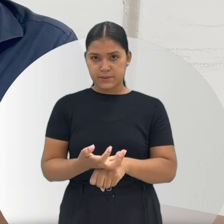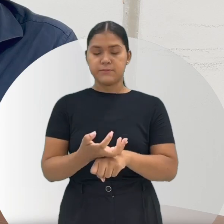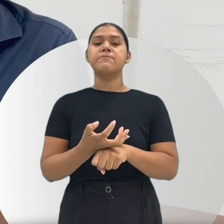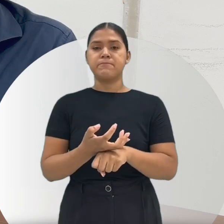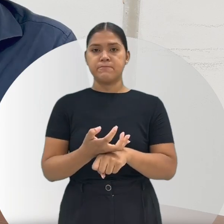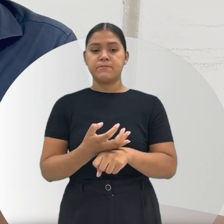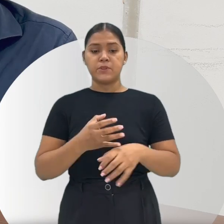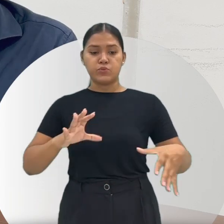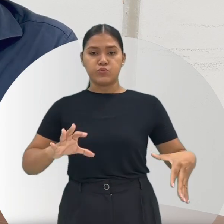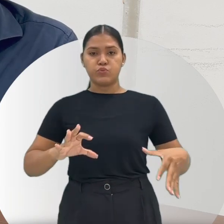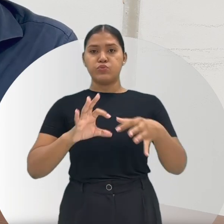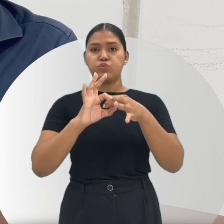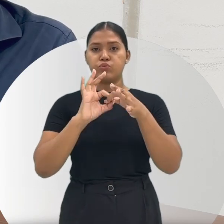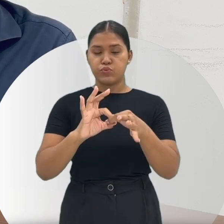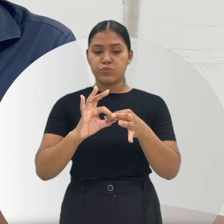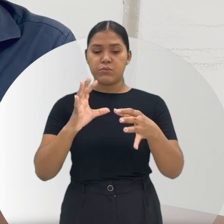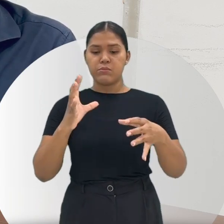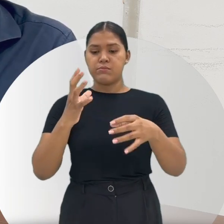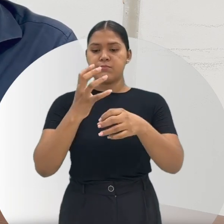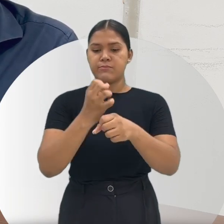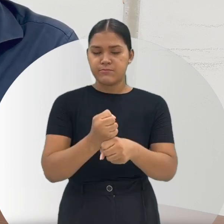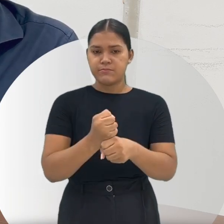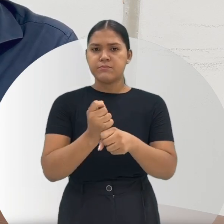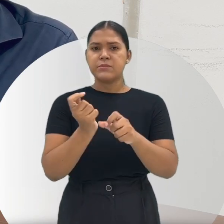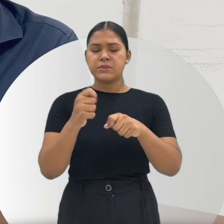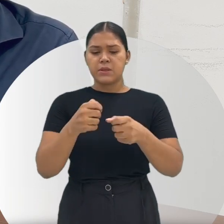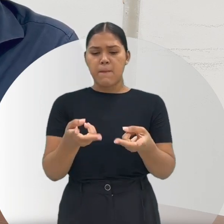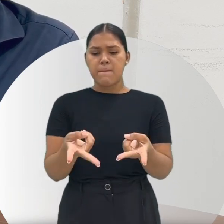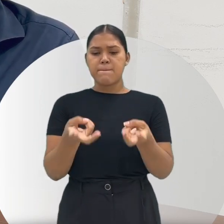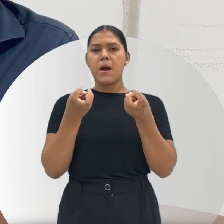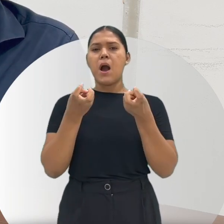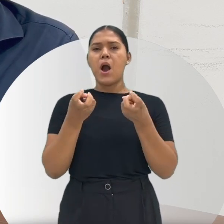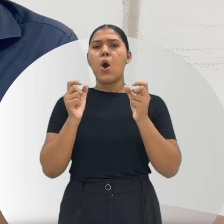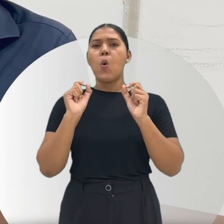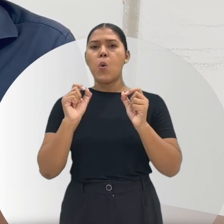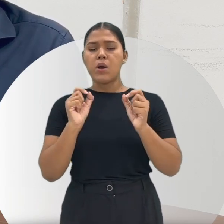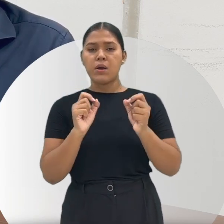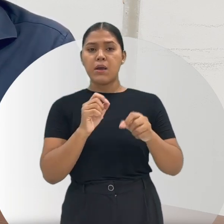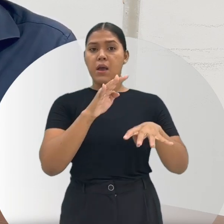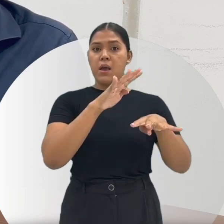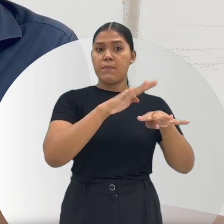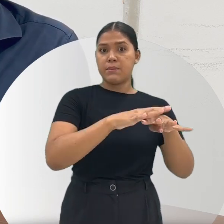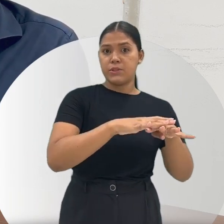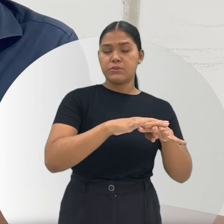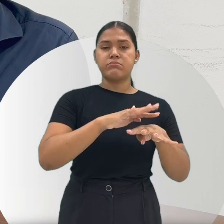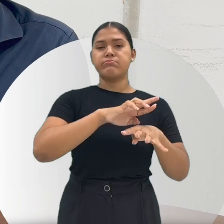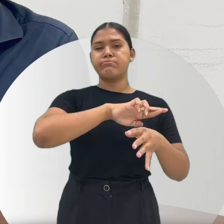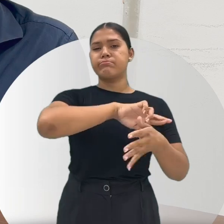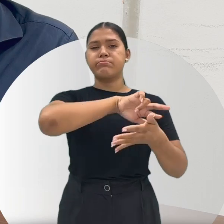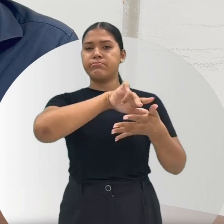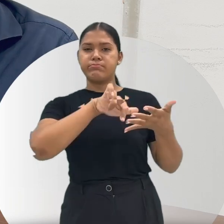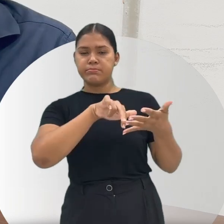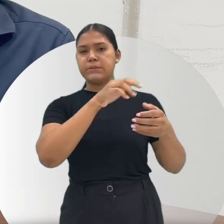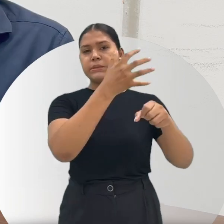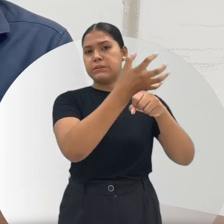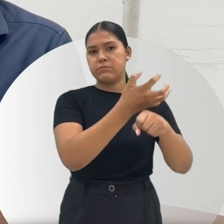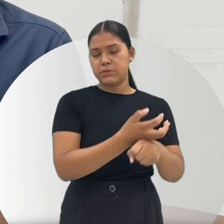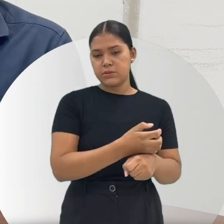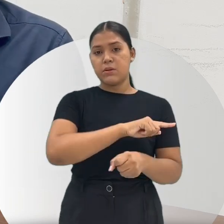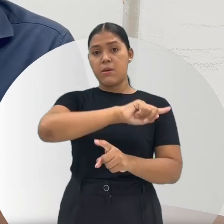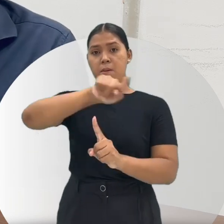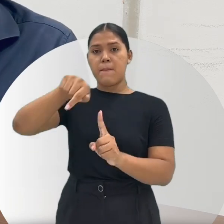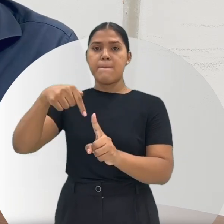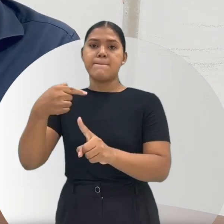soma das partes. E quando você une as duas coisas, você dialoga e a pessoa cria uma capacidade de entender o porquê da língua portuguesa, o porquê